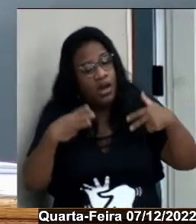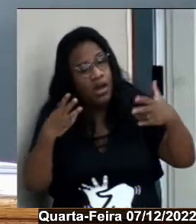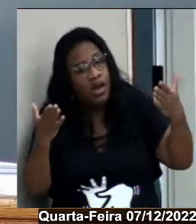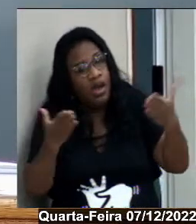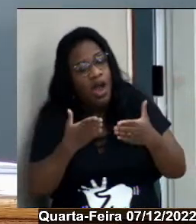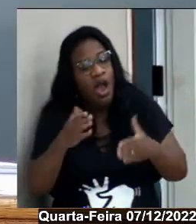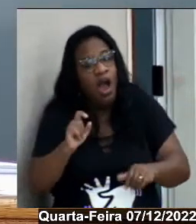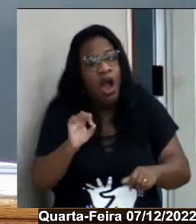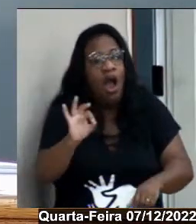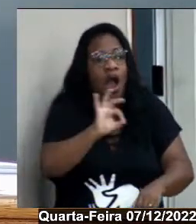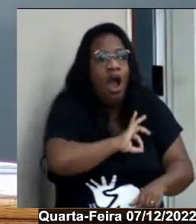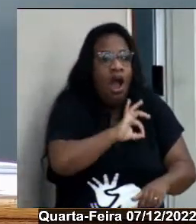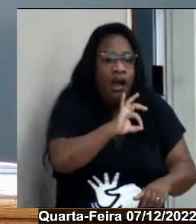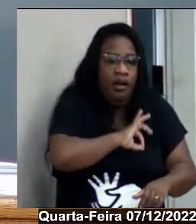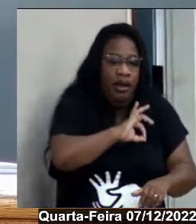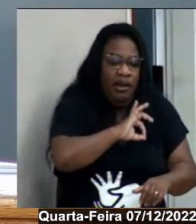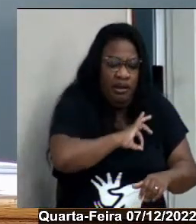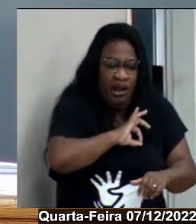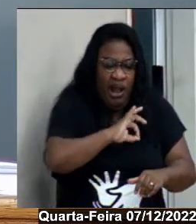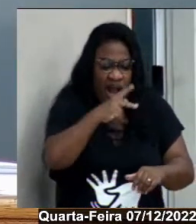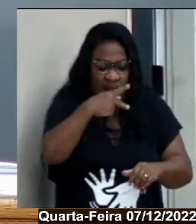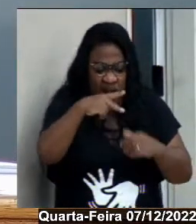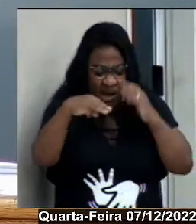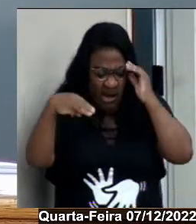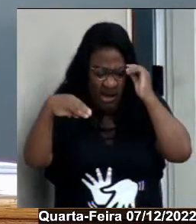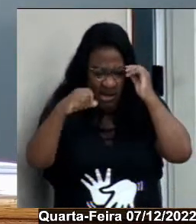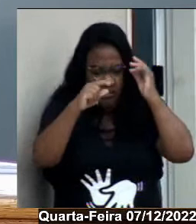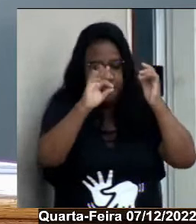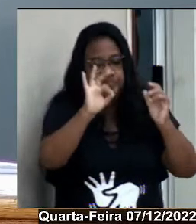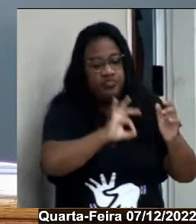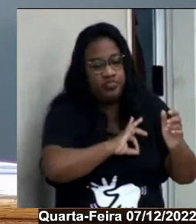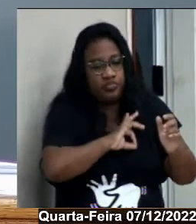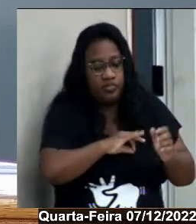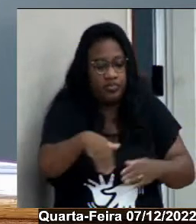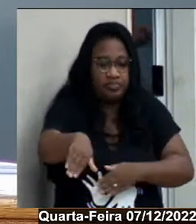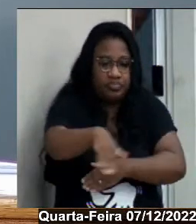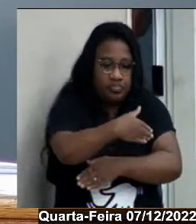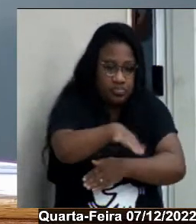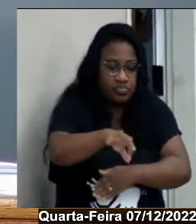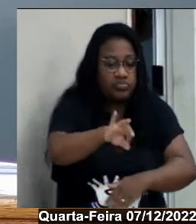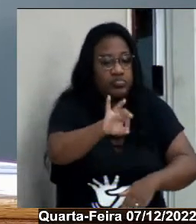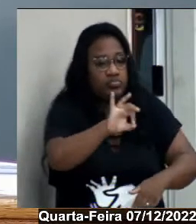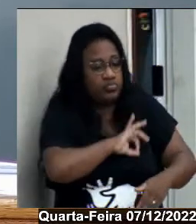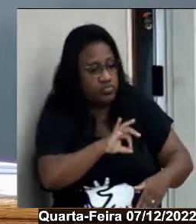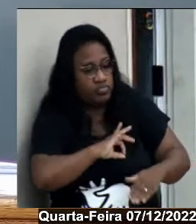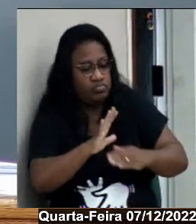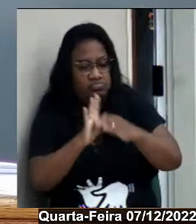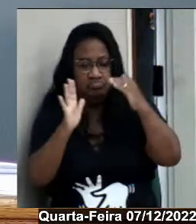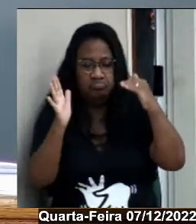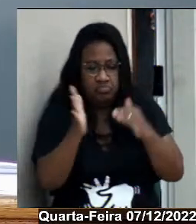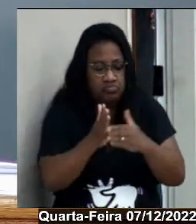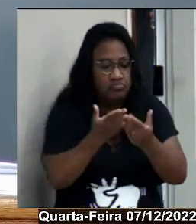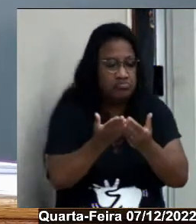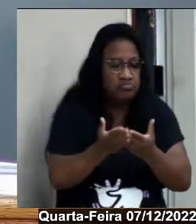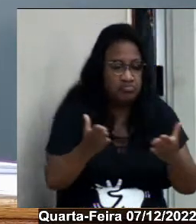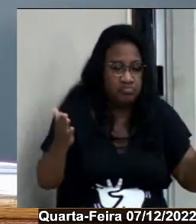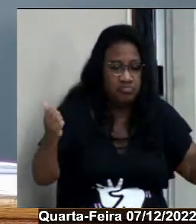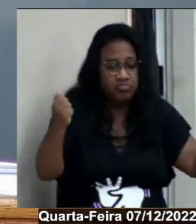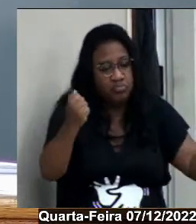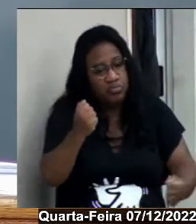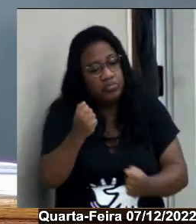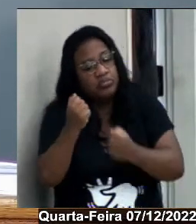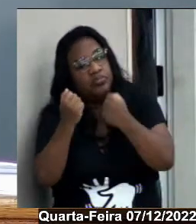bombeiros militares, polícias civis e polícias federais, policiais rodoviários federais, os policiais penais e os demais